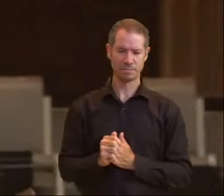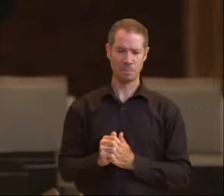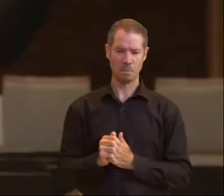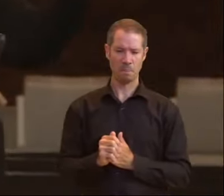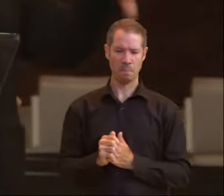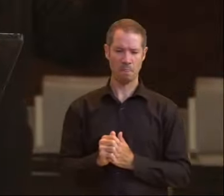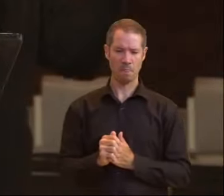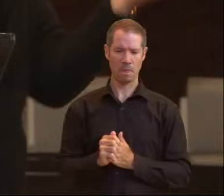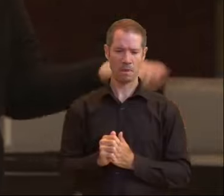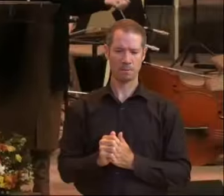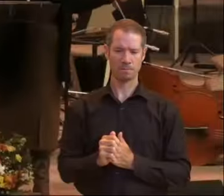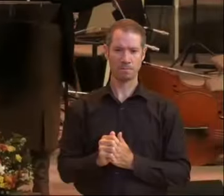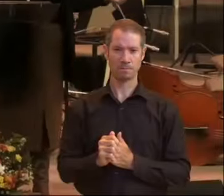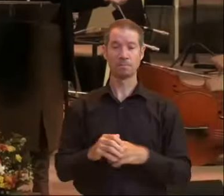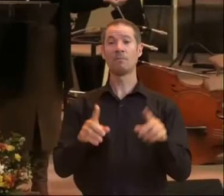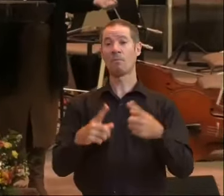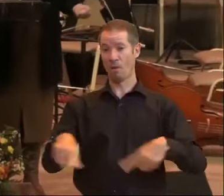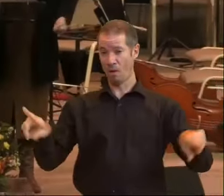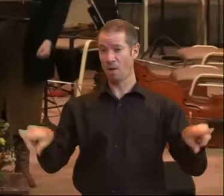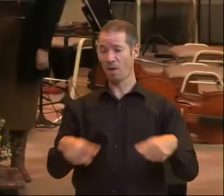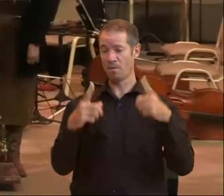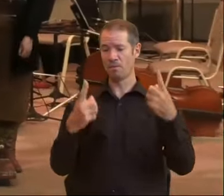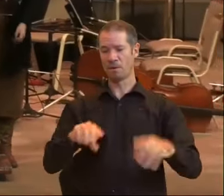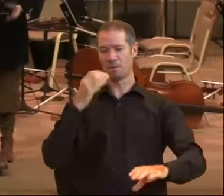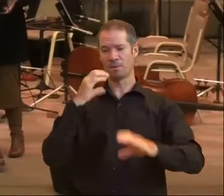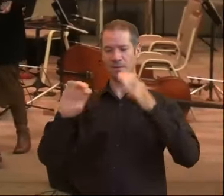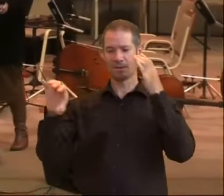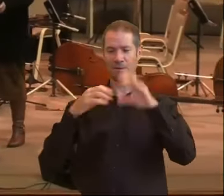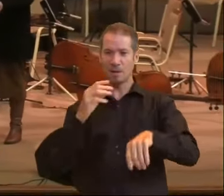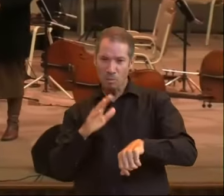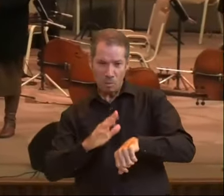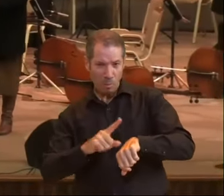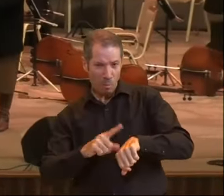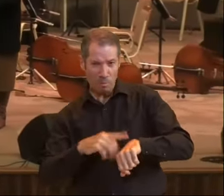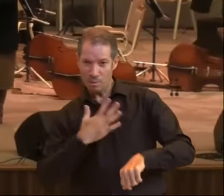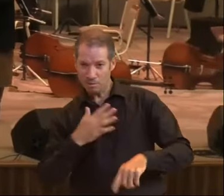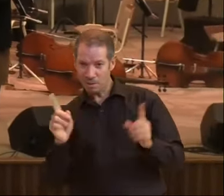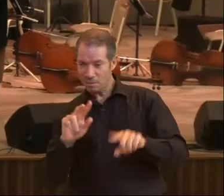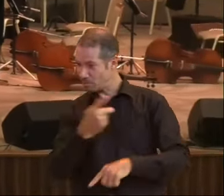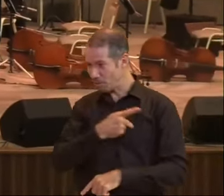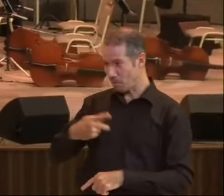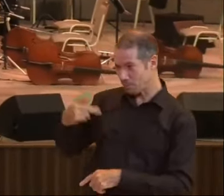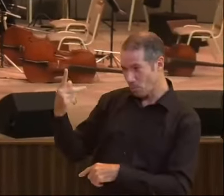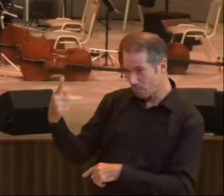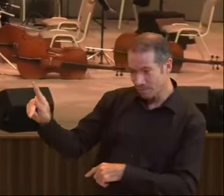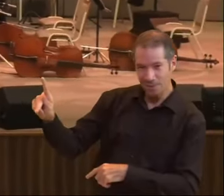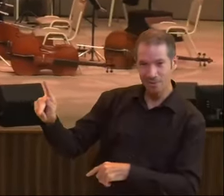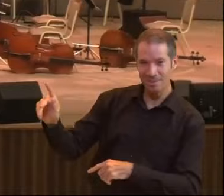O refrão, os irmãos vão cantar comigo. Não é do meu tempo não, pastor. É do seu.